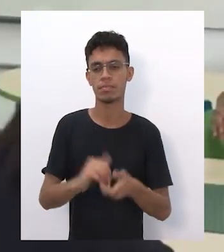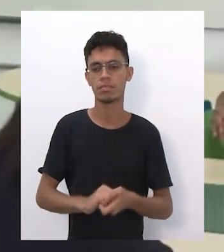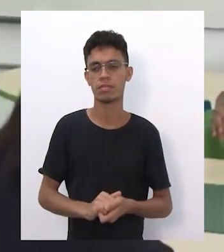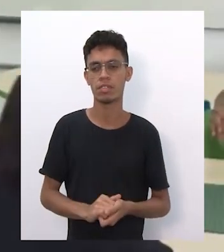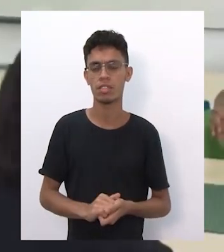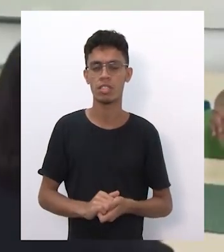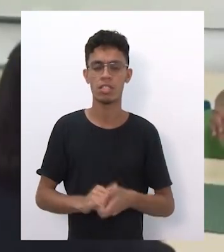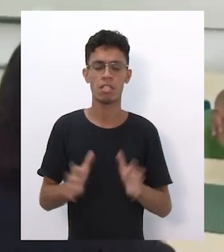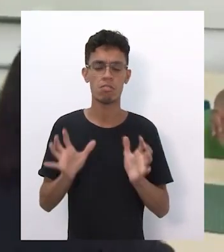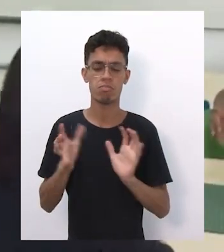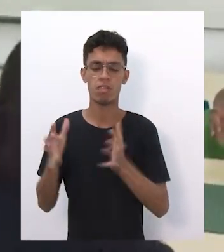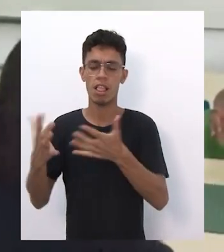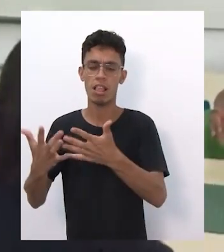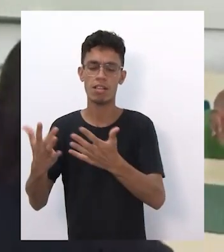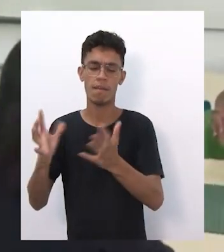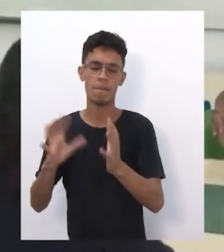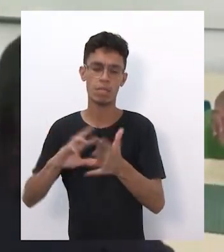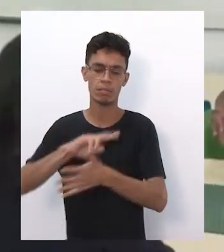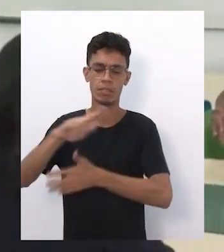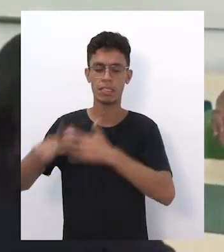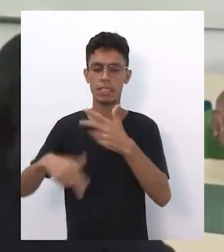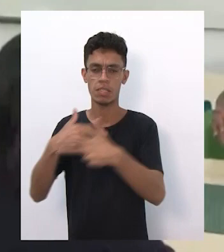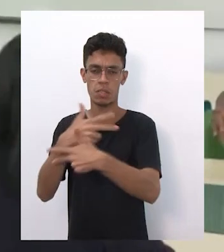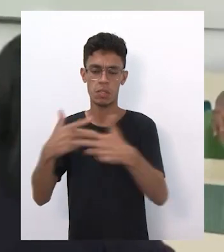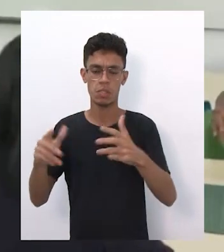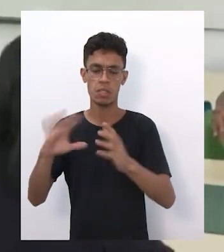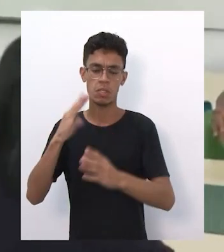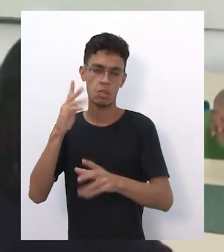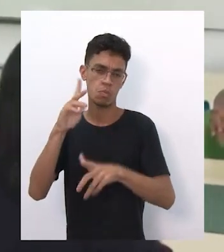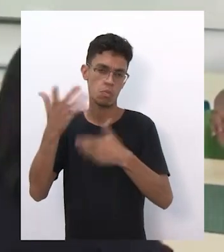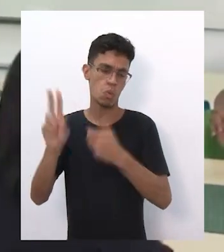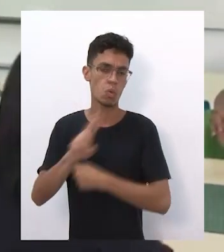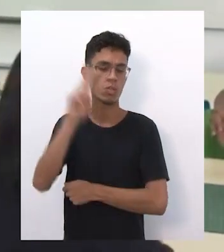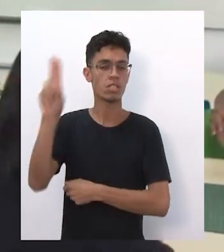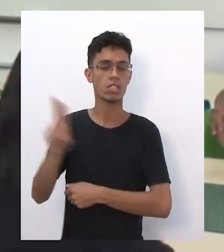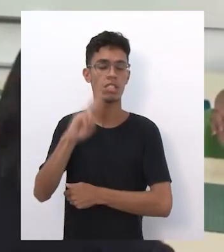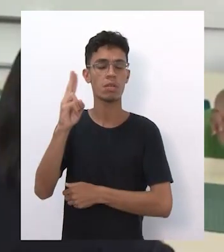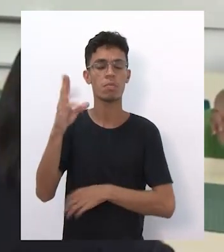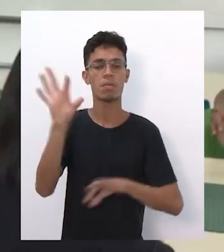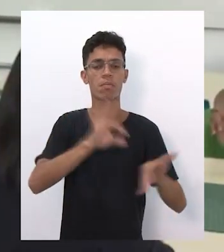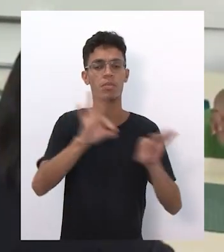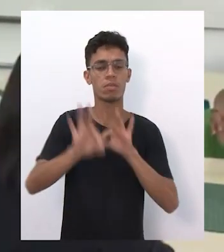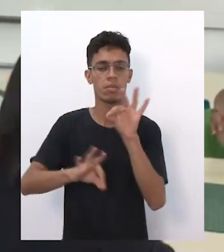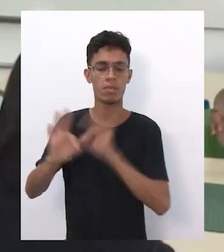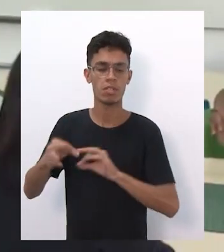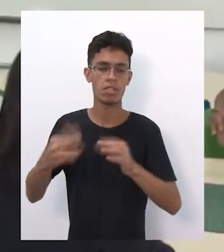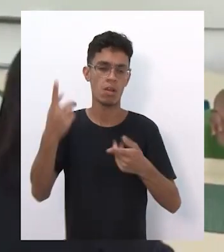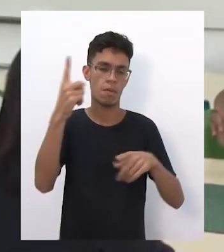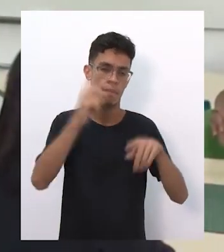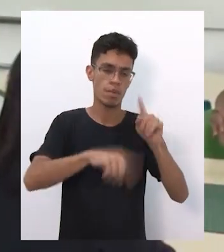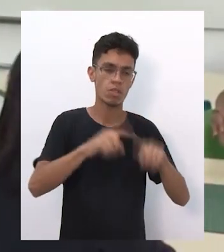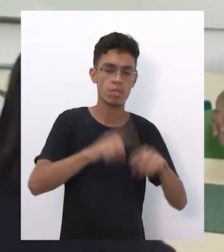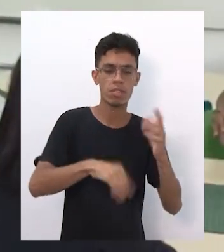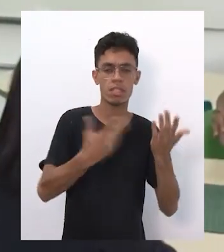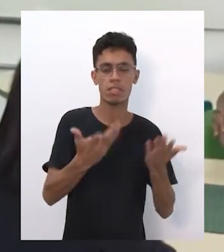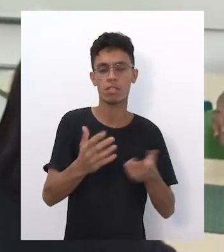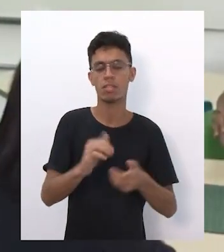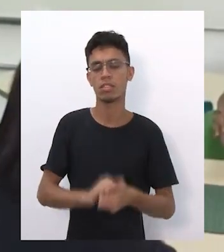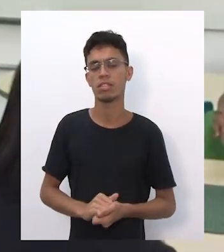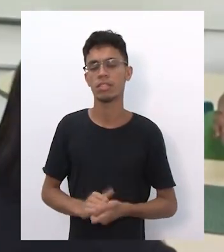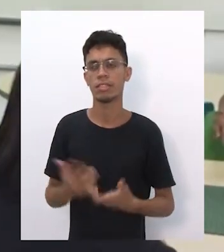um conjunto de coisas que nós trabalhamos para concretizar os projetos. Projetos esses, muitas